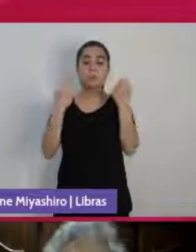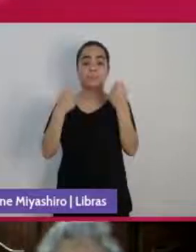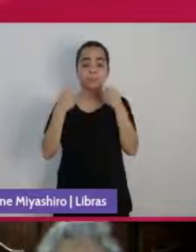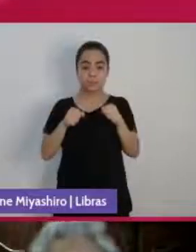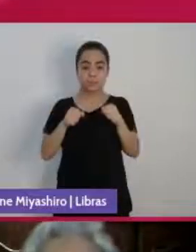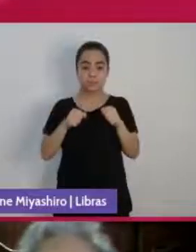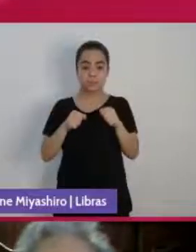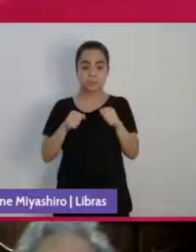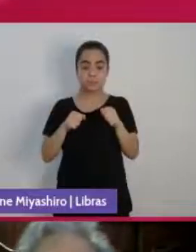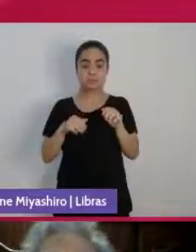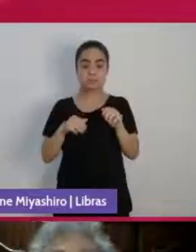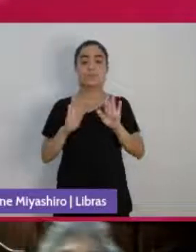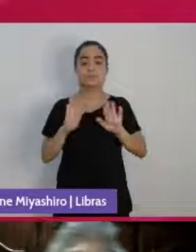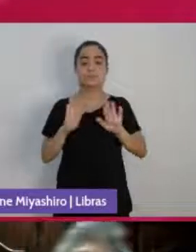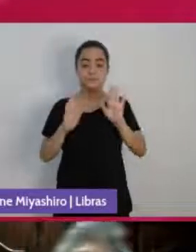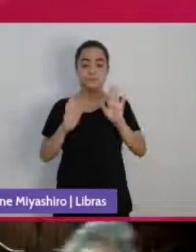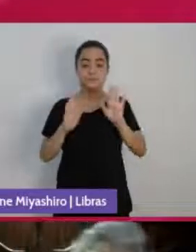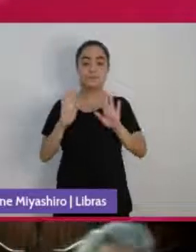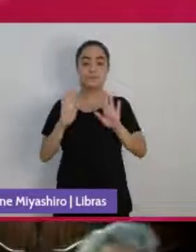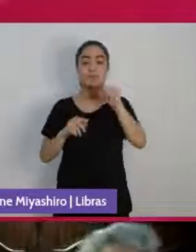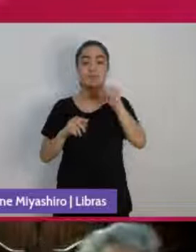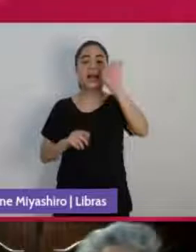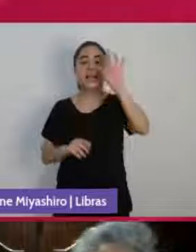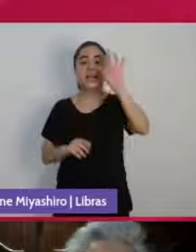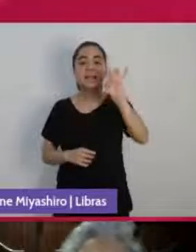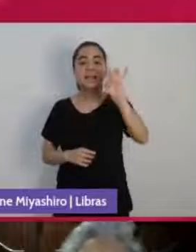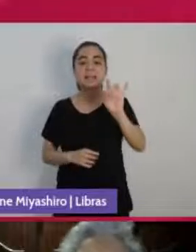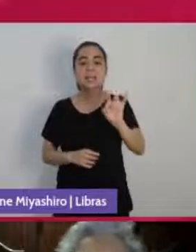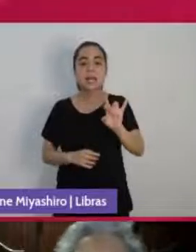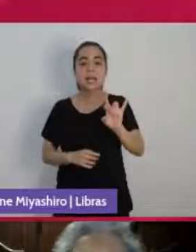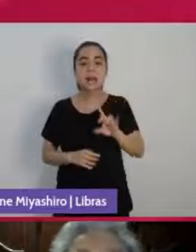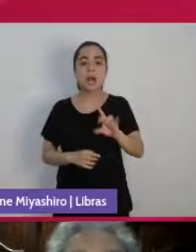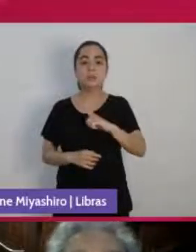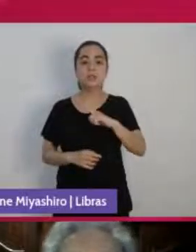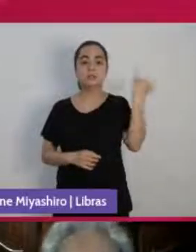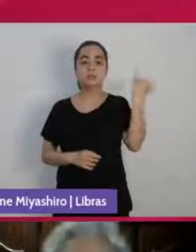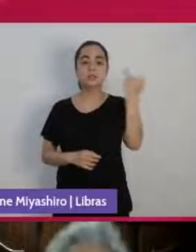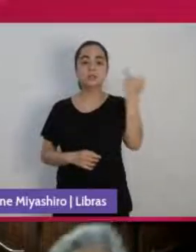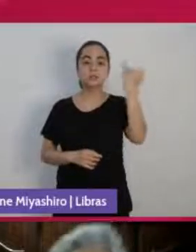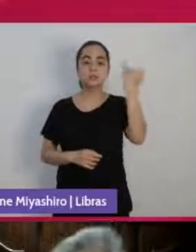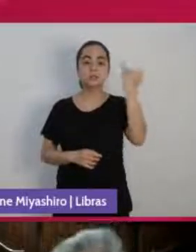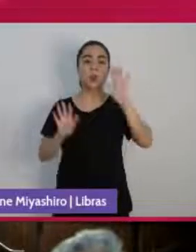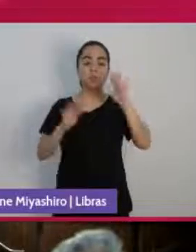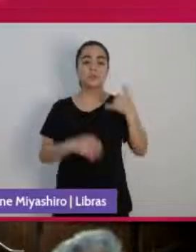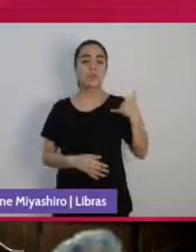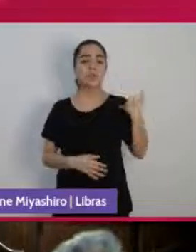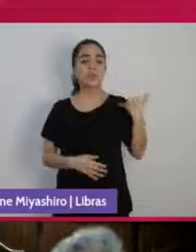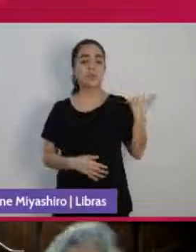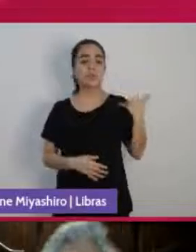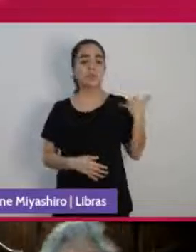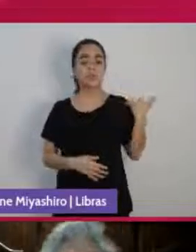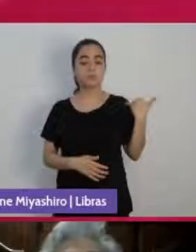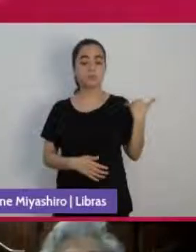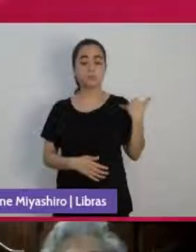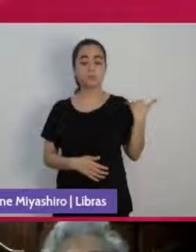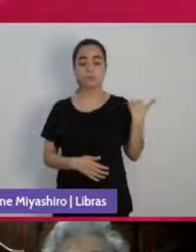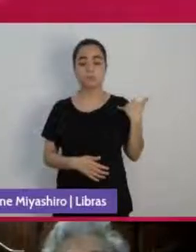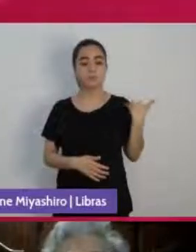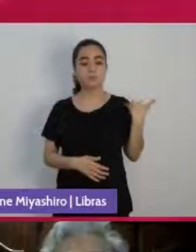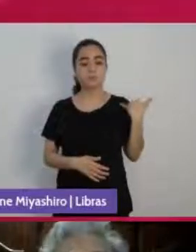aí, essas coisas têm importância para o exame. Por exemplo, idade da paciente.